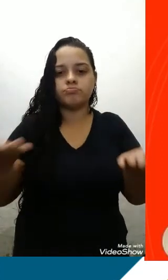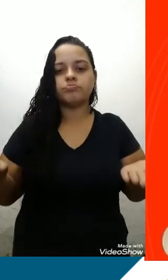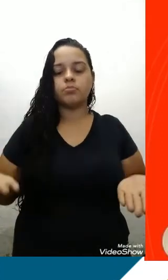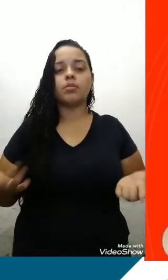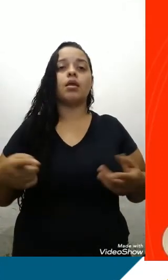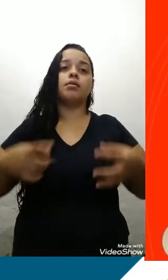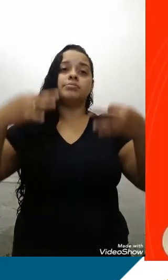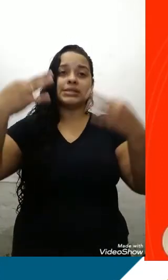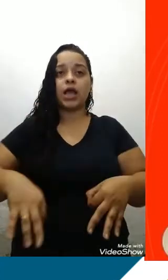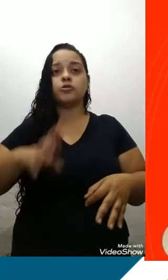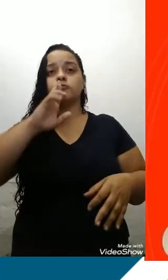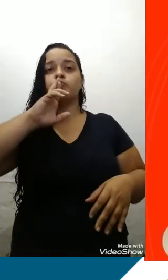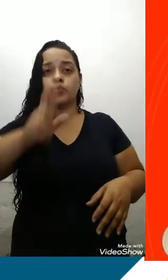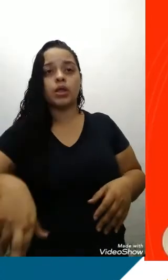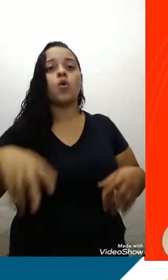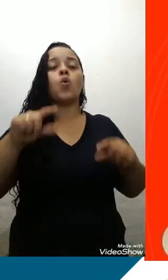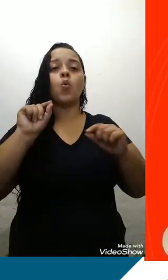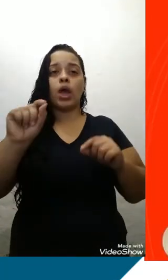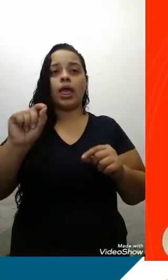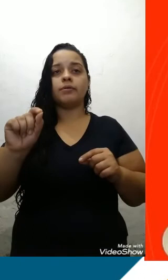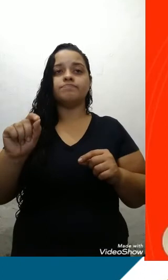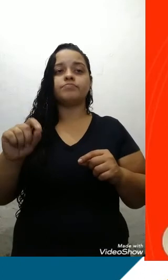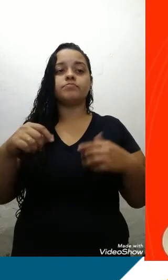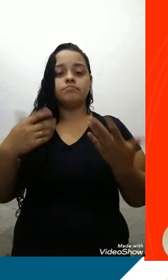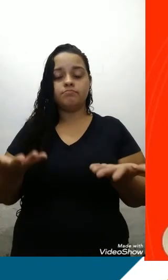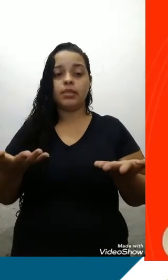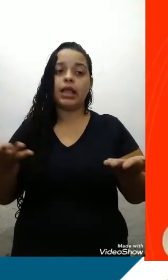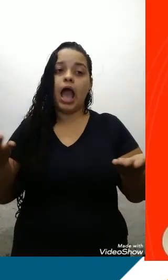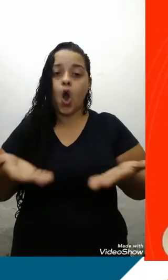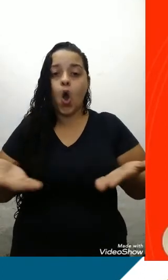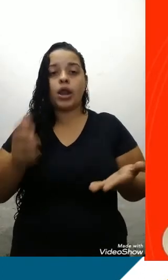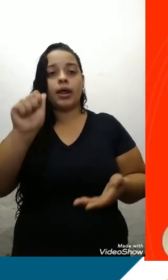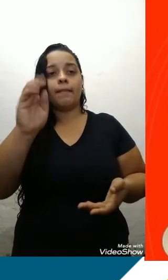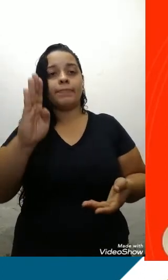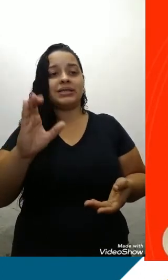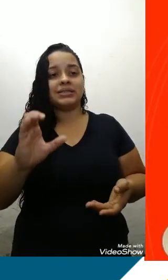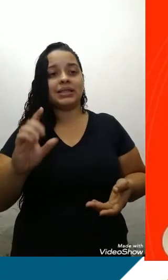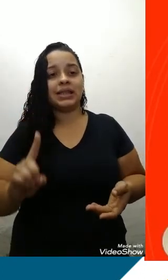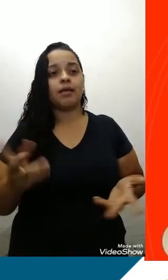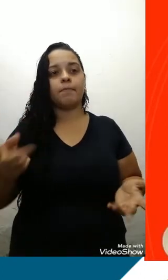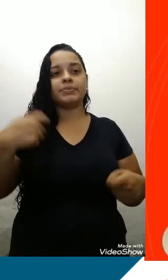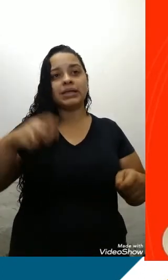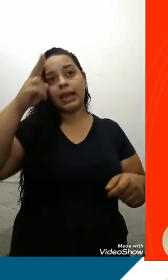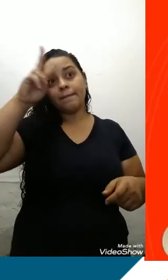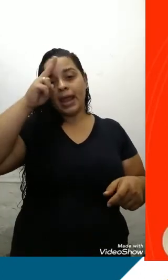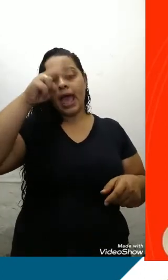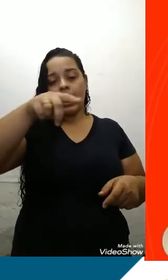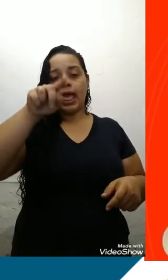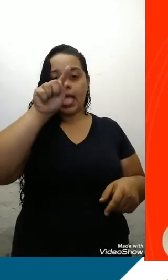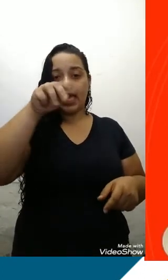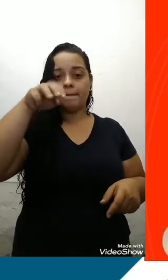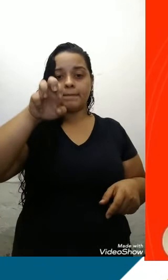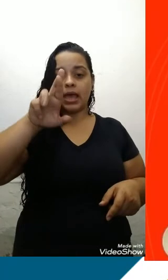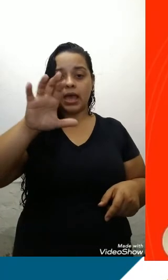afirmar que as principais características do mercantilismo são. E aí você, nesse caso, precisava lembrar que se o mercantilismo